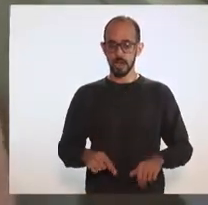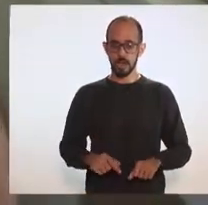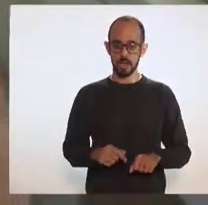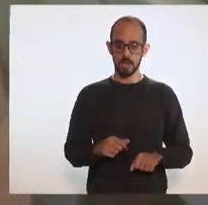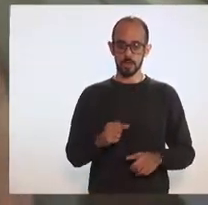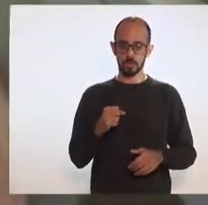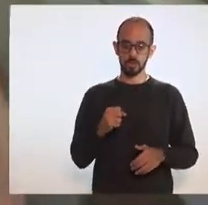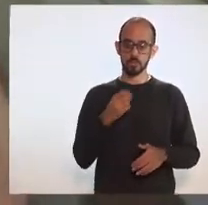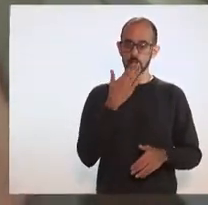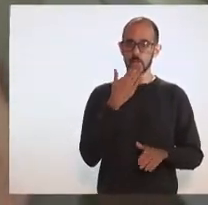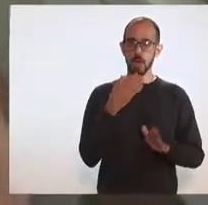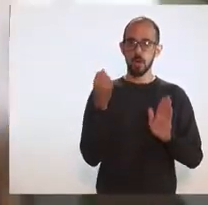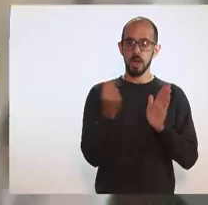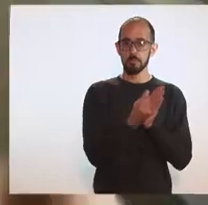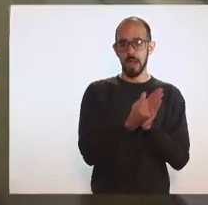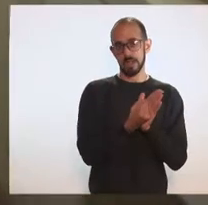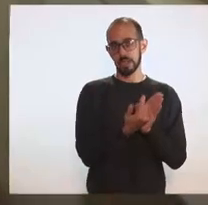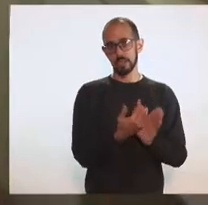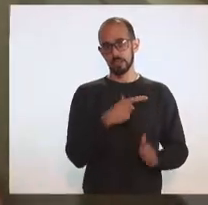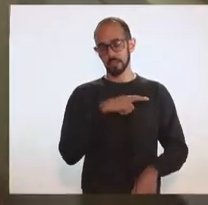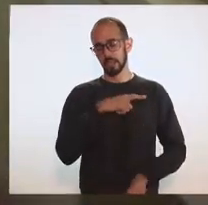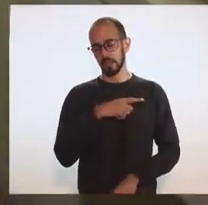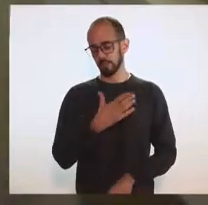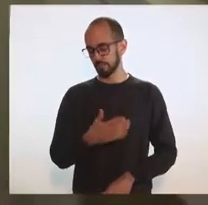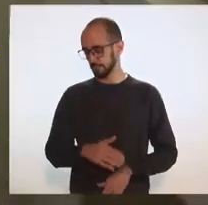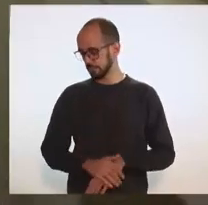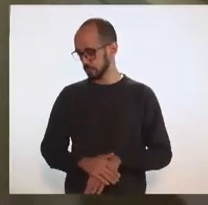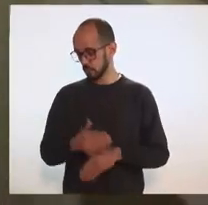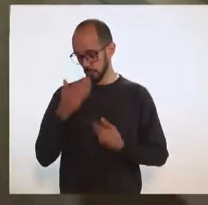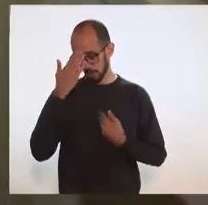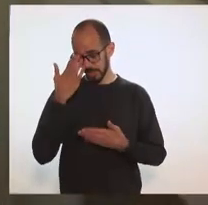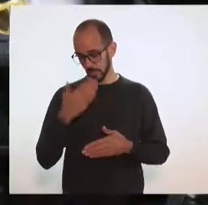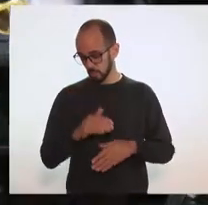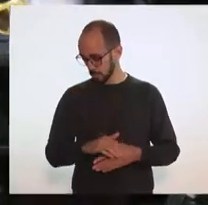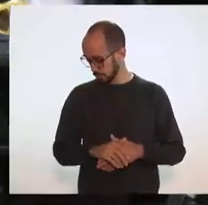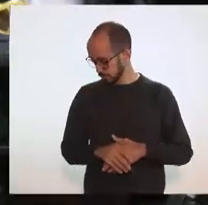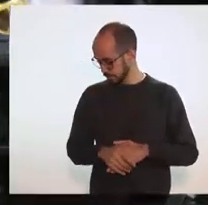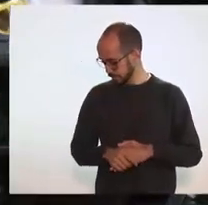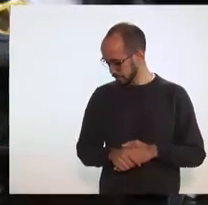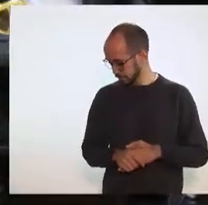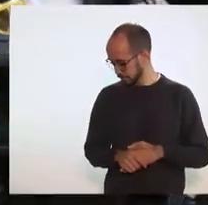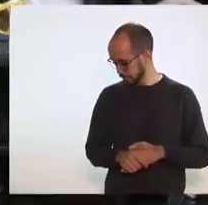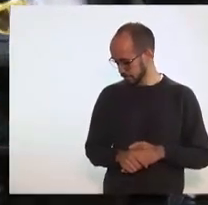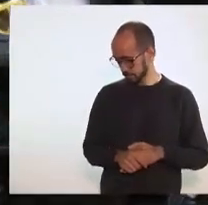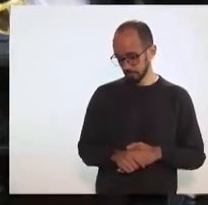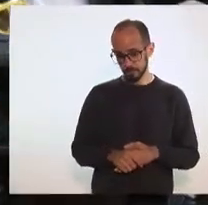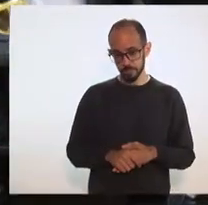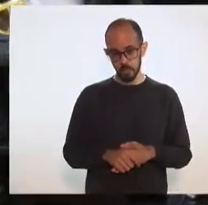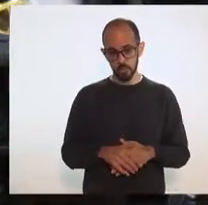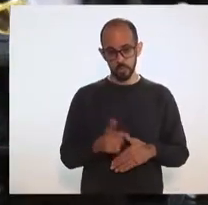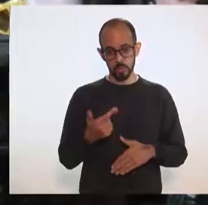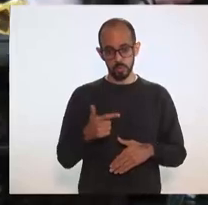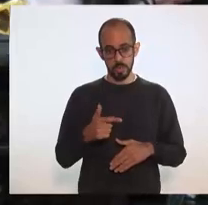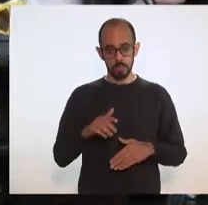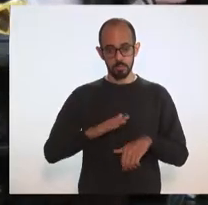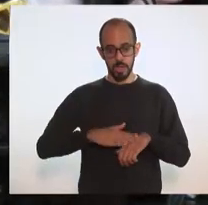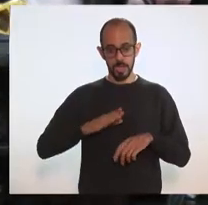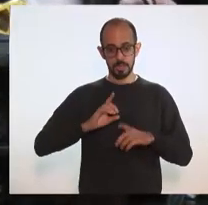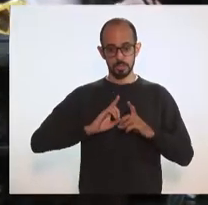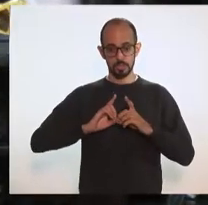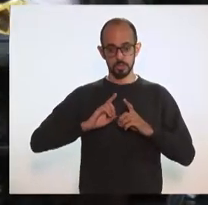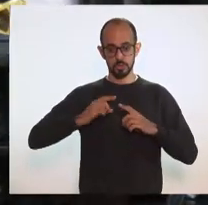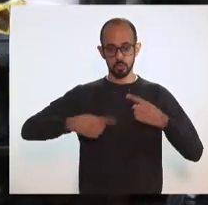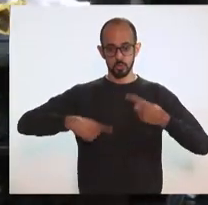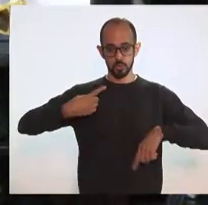ativo ou é um pacto do sorteio do Obrigado sua presença em não havendo Quem Queira discutir se a